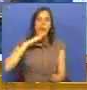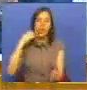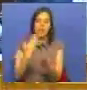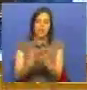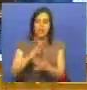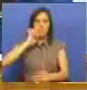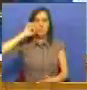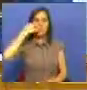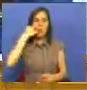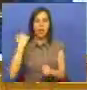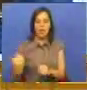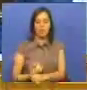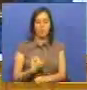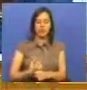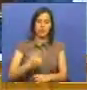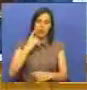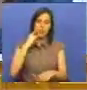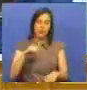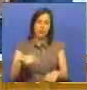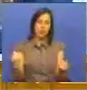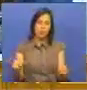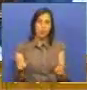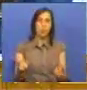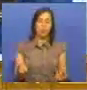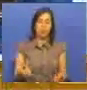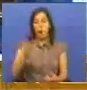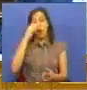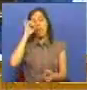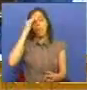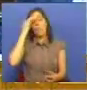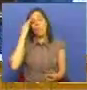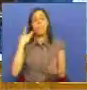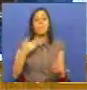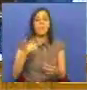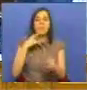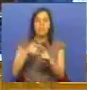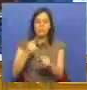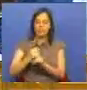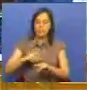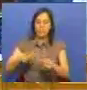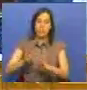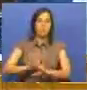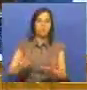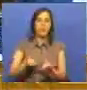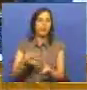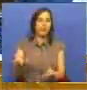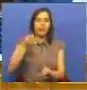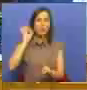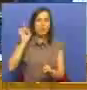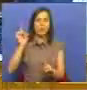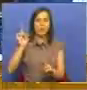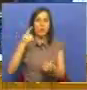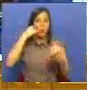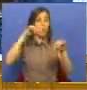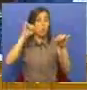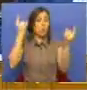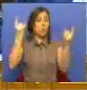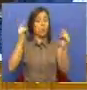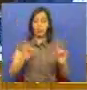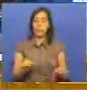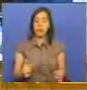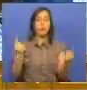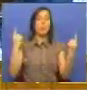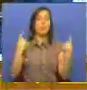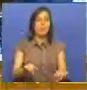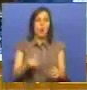de ataque aos funcionários públicos, ao considerar que os vínculos deixavam de ser públicos e que